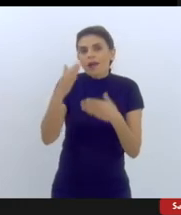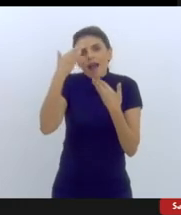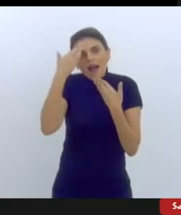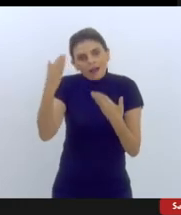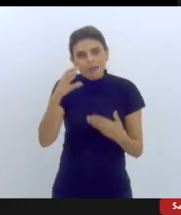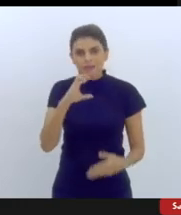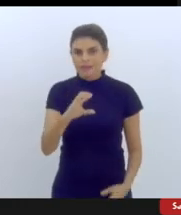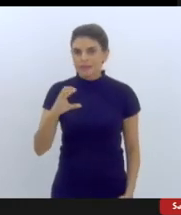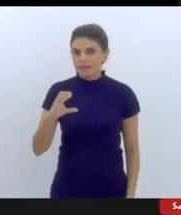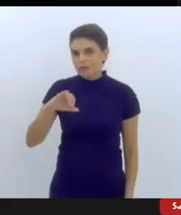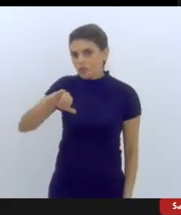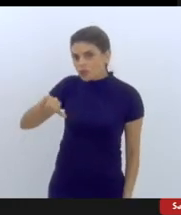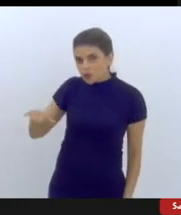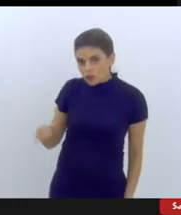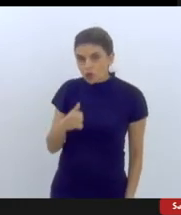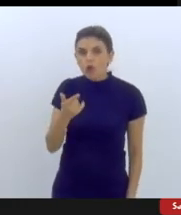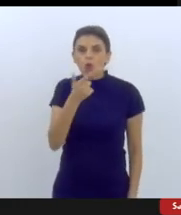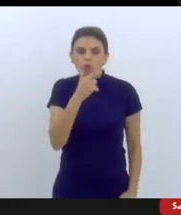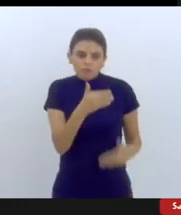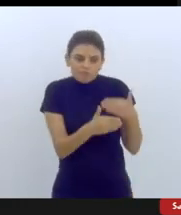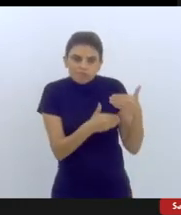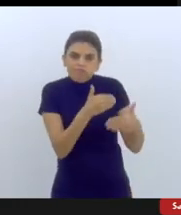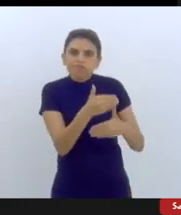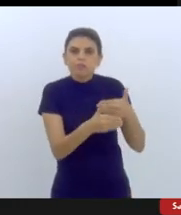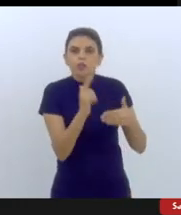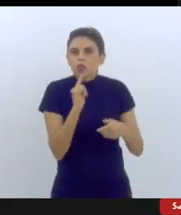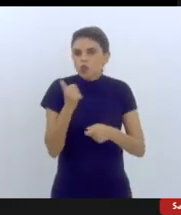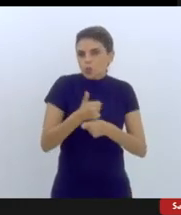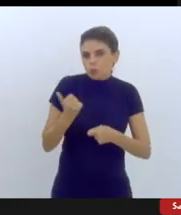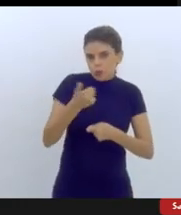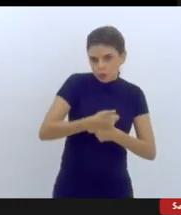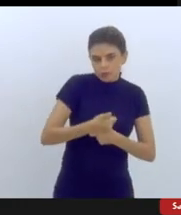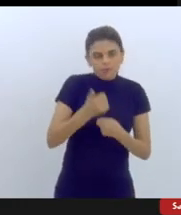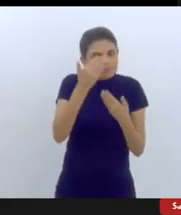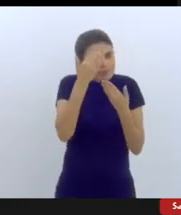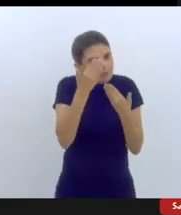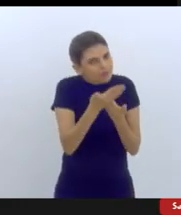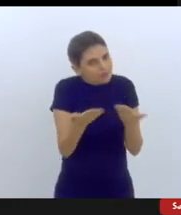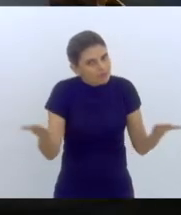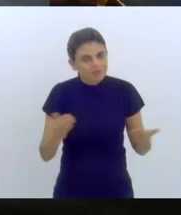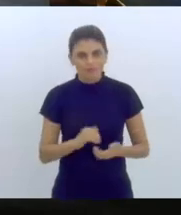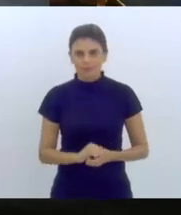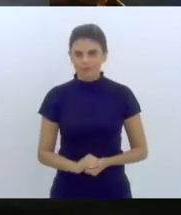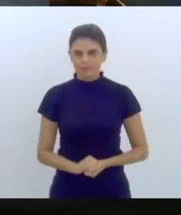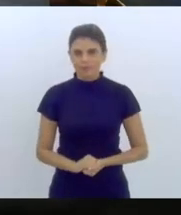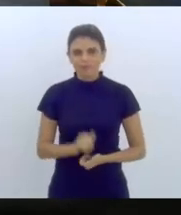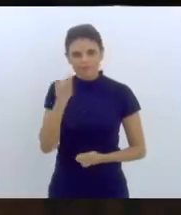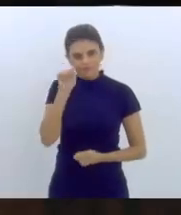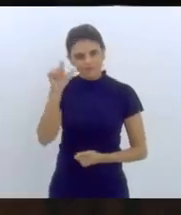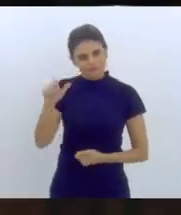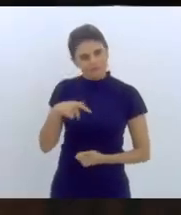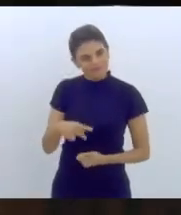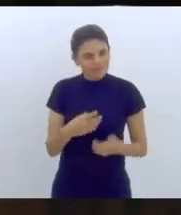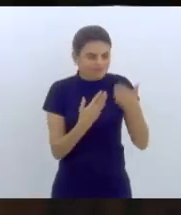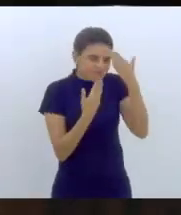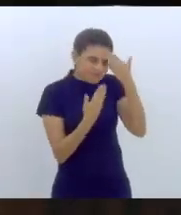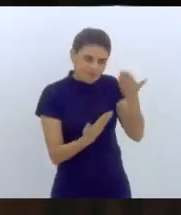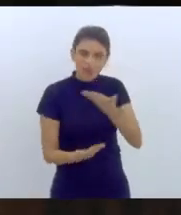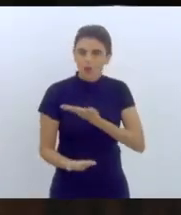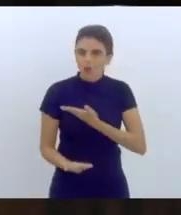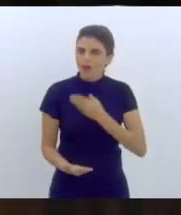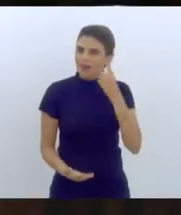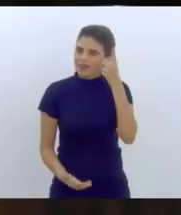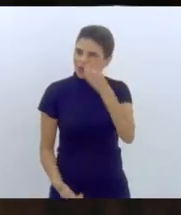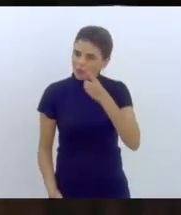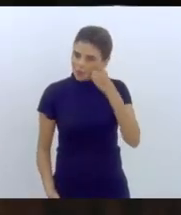CCJ pela construção desse substitutivo. Muito obrigada, presidente. Eu que agradeço, nobilíssima colega